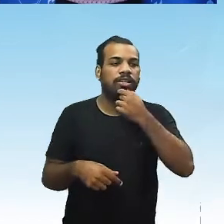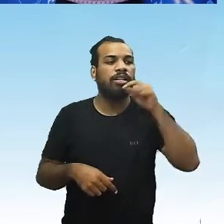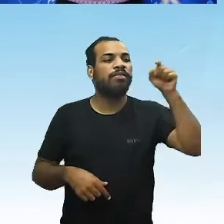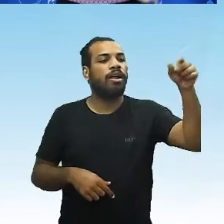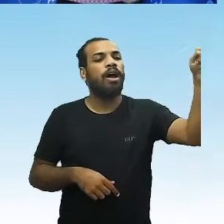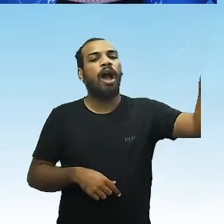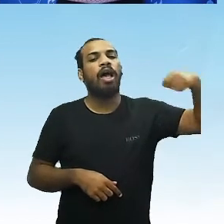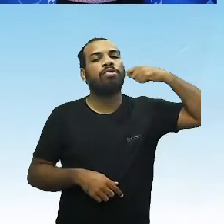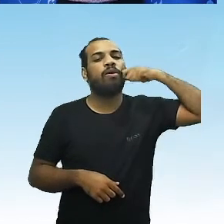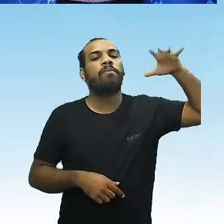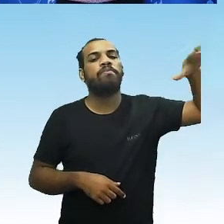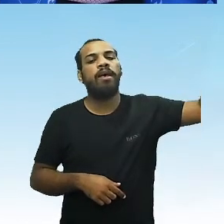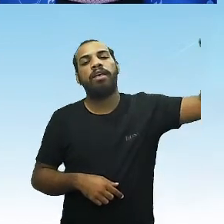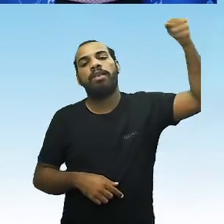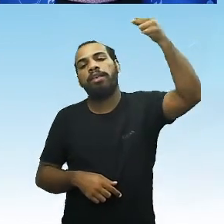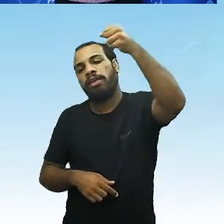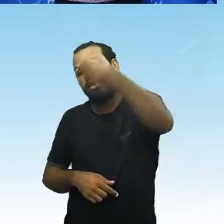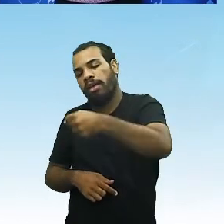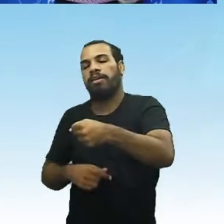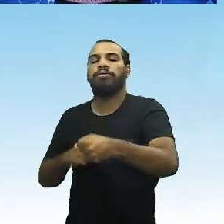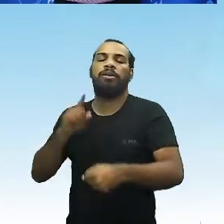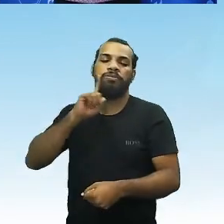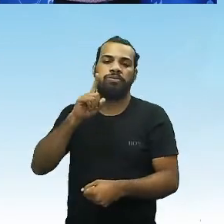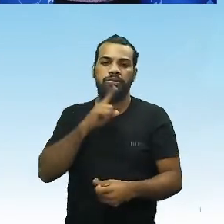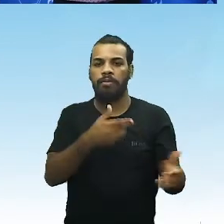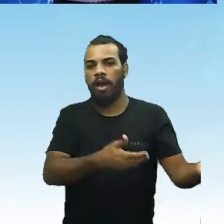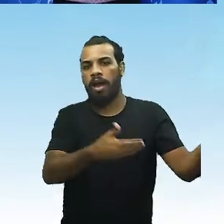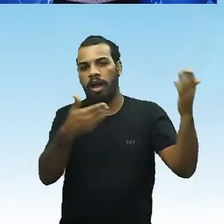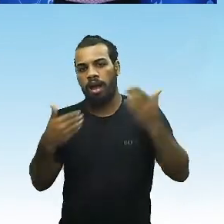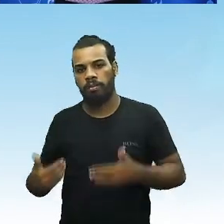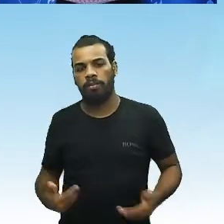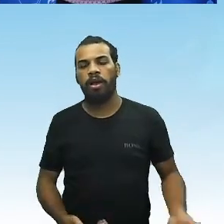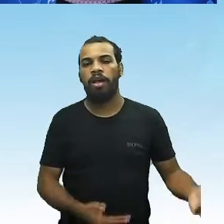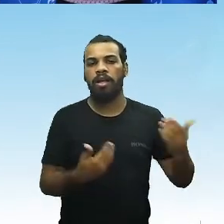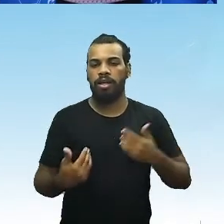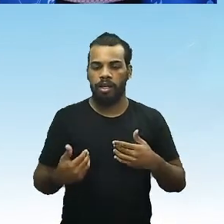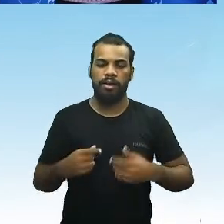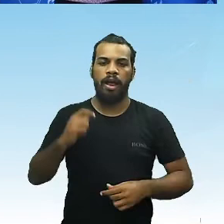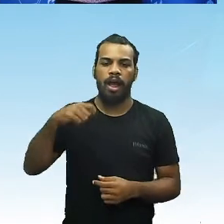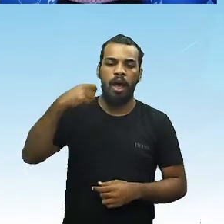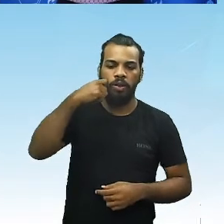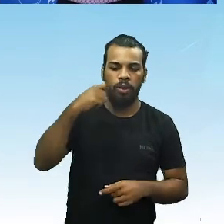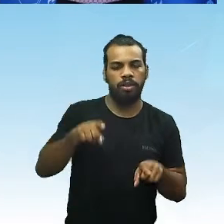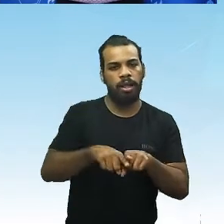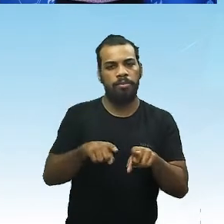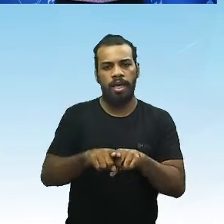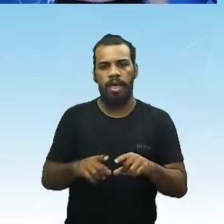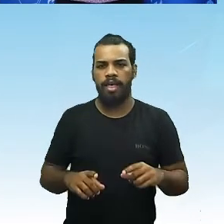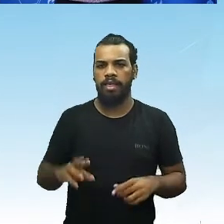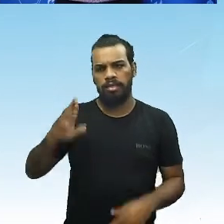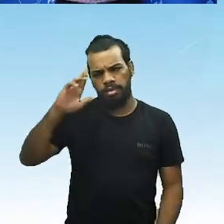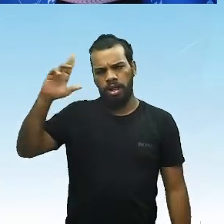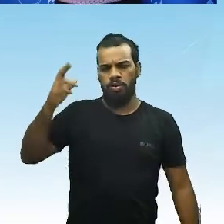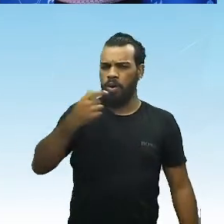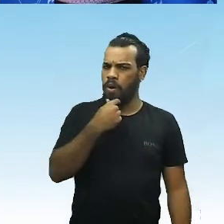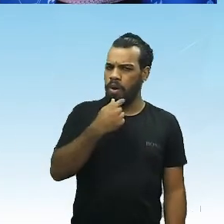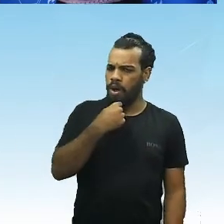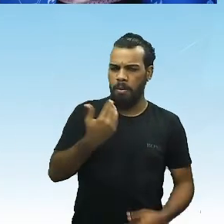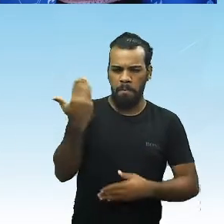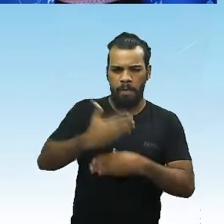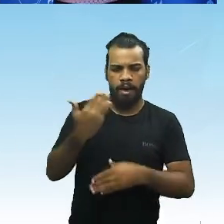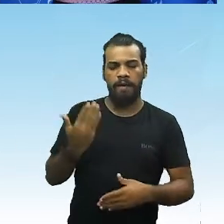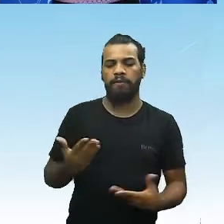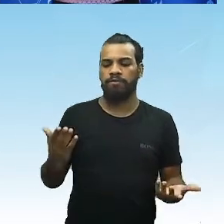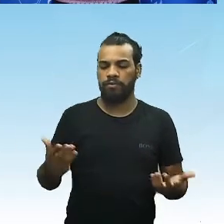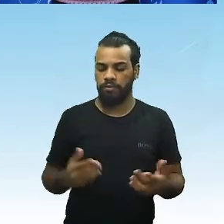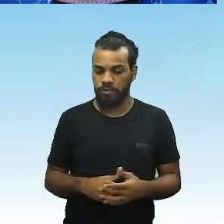literatura inglesa, né, de Shakespeare, por exemplo, como também atores, né, diretores, muitos, e vinham da